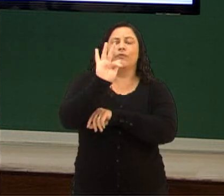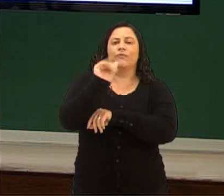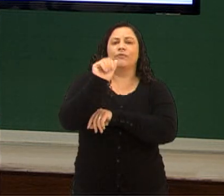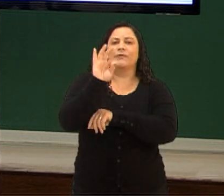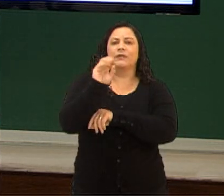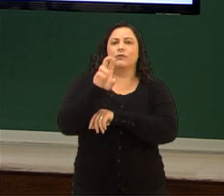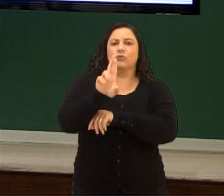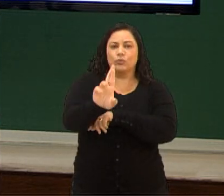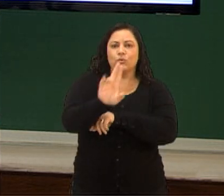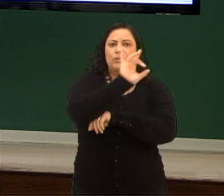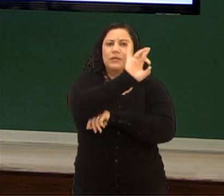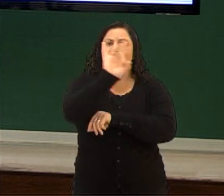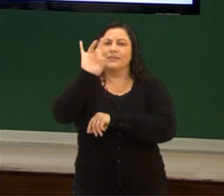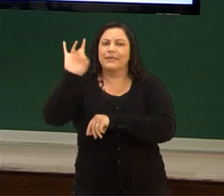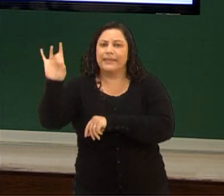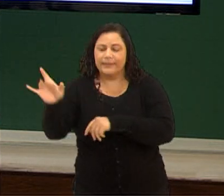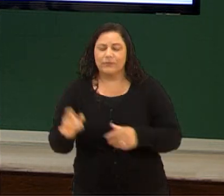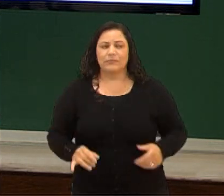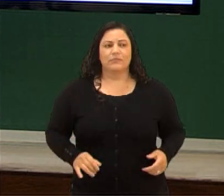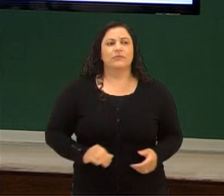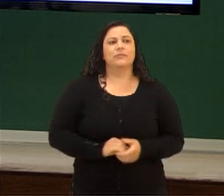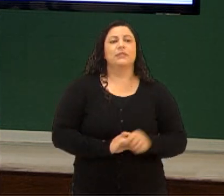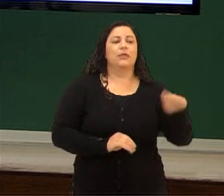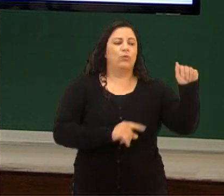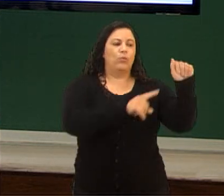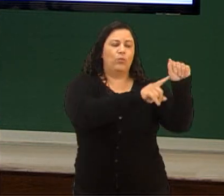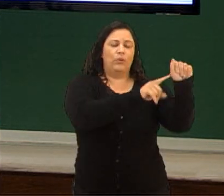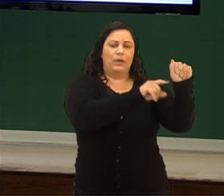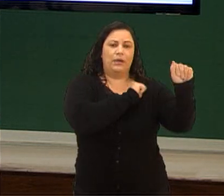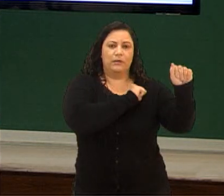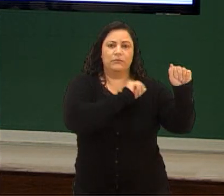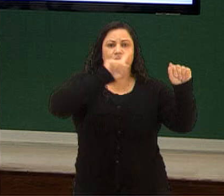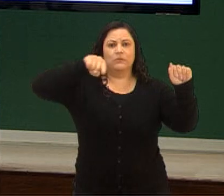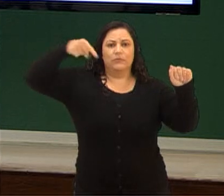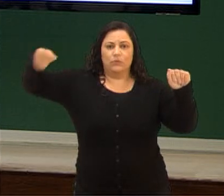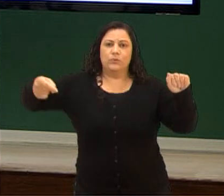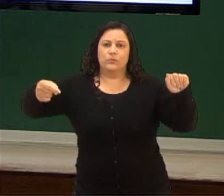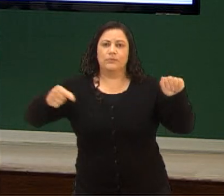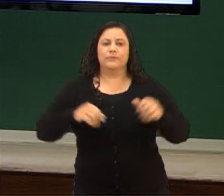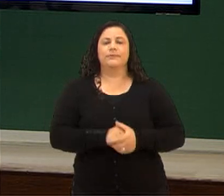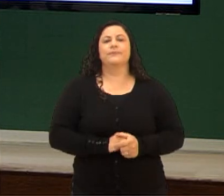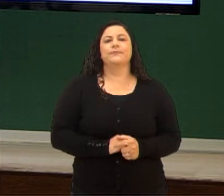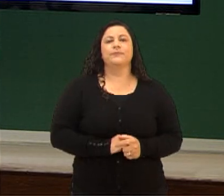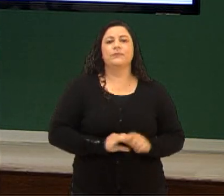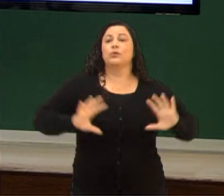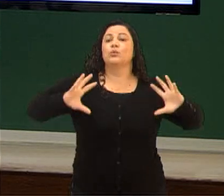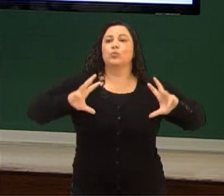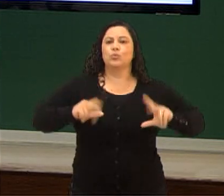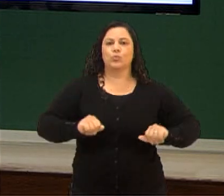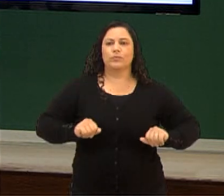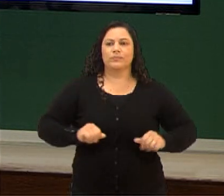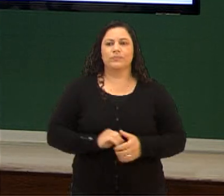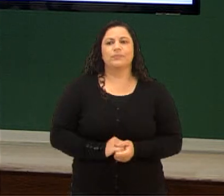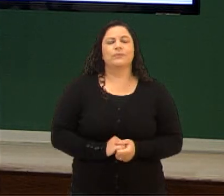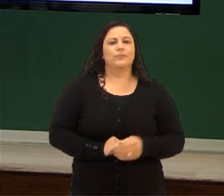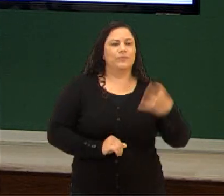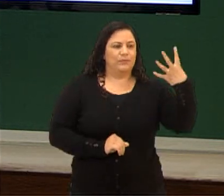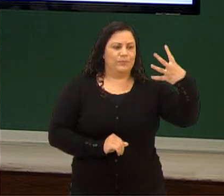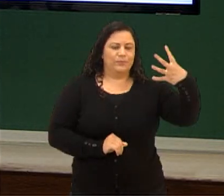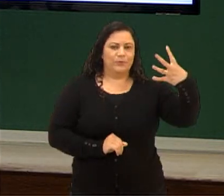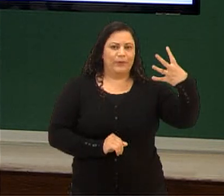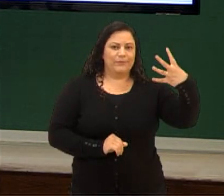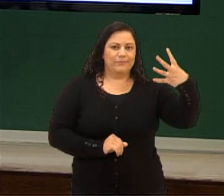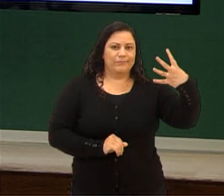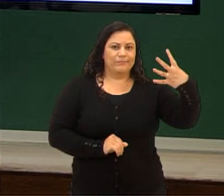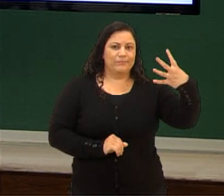eu tenho lá a matriz A, certo? E eu vou fazer os cofatores de todos os elementos. Como são 4 elementos, eu